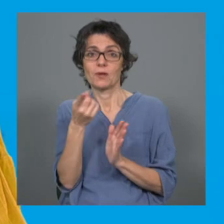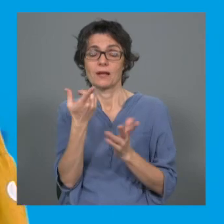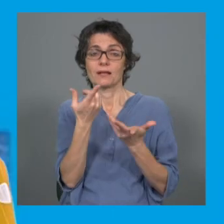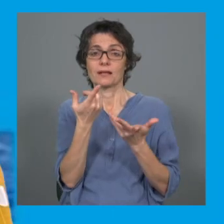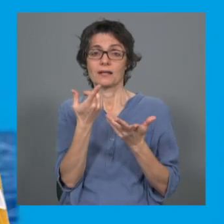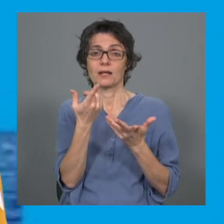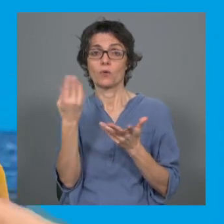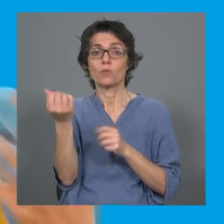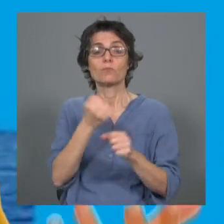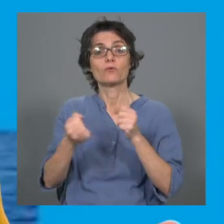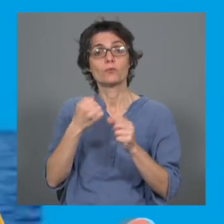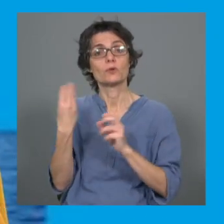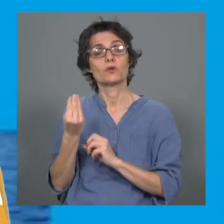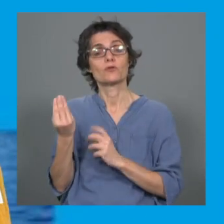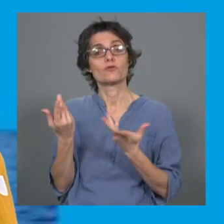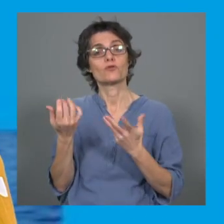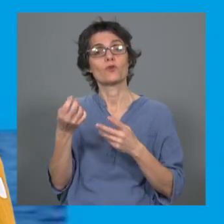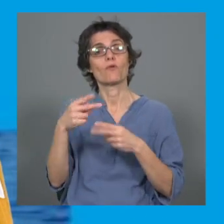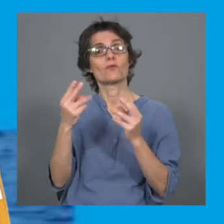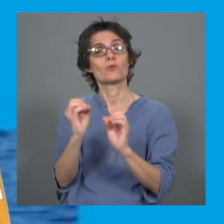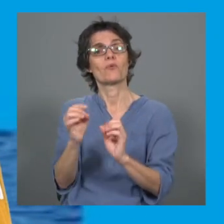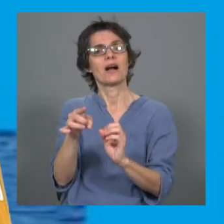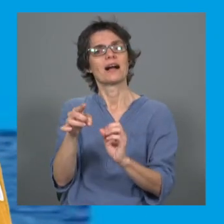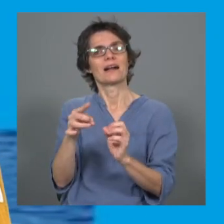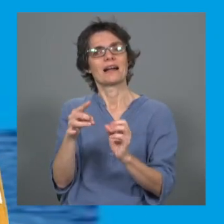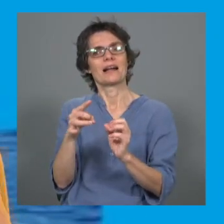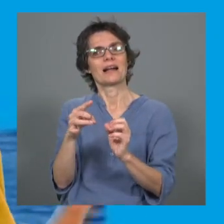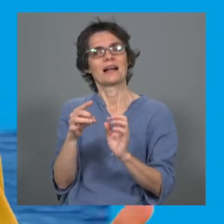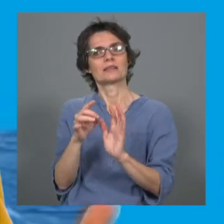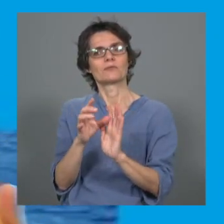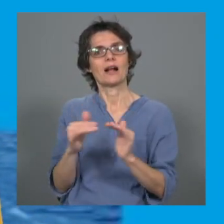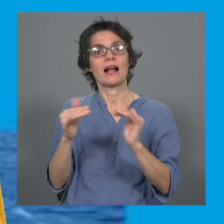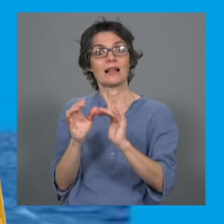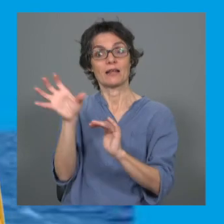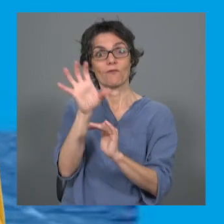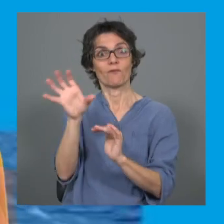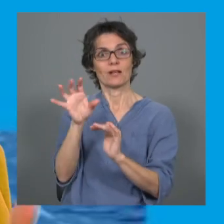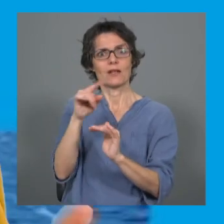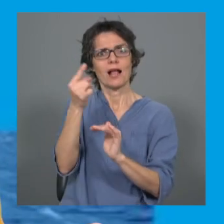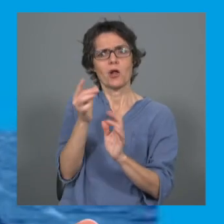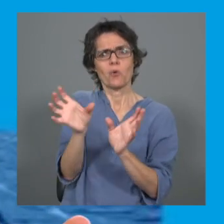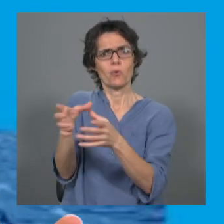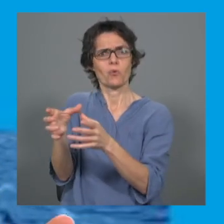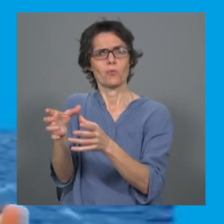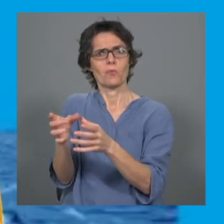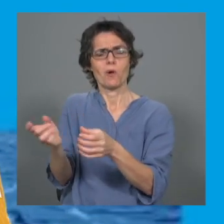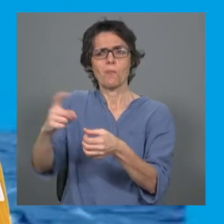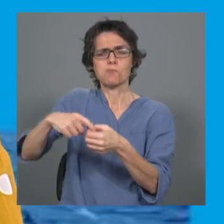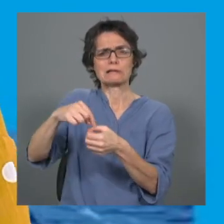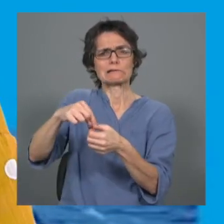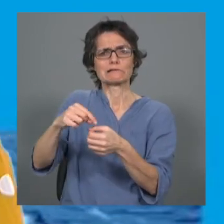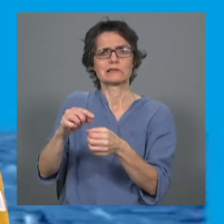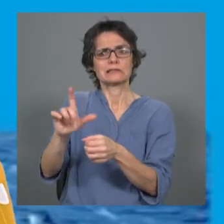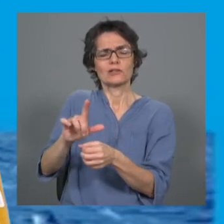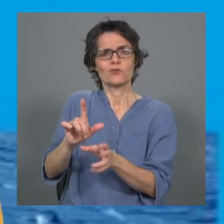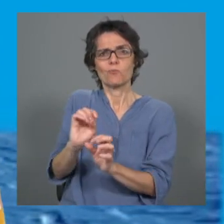nacional e com grupos de norte a sul do país, mas houve até, na altura achámos curioso, houve alguns grupos que não eram da Diocese de Lisboa, mas acabaram por